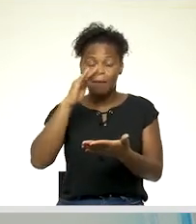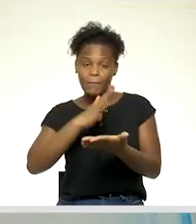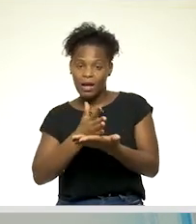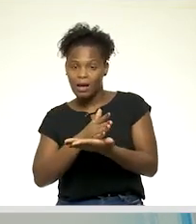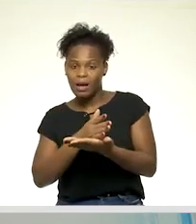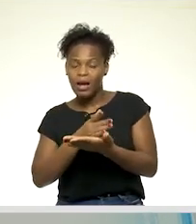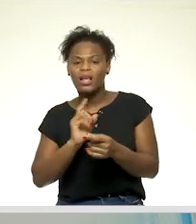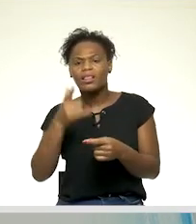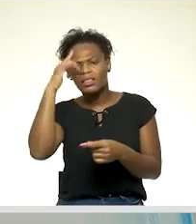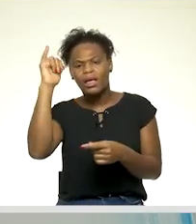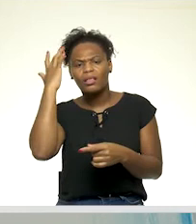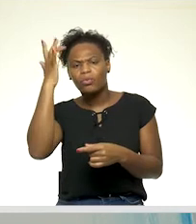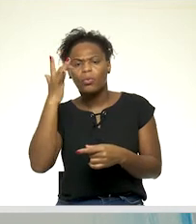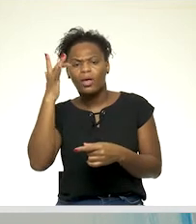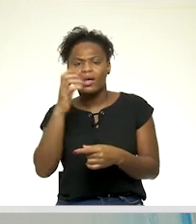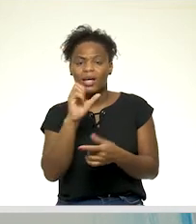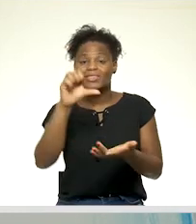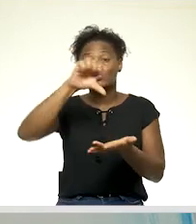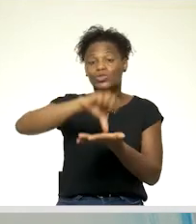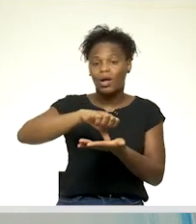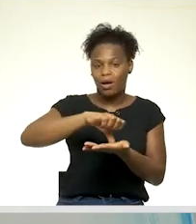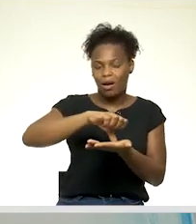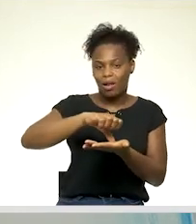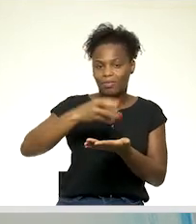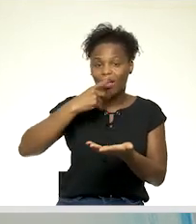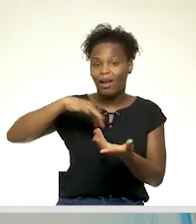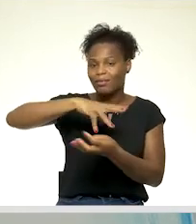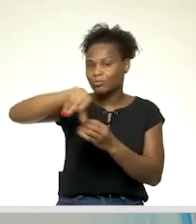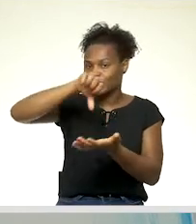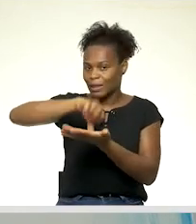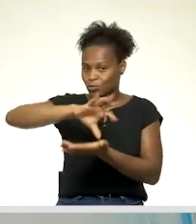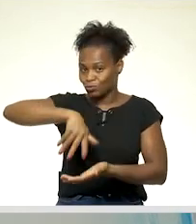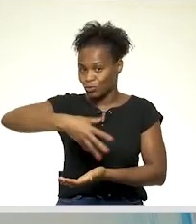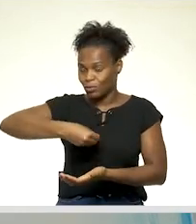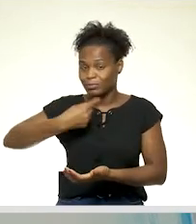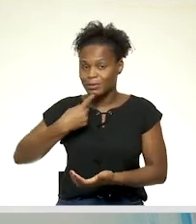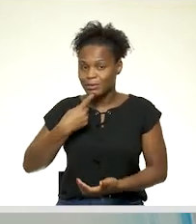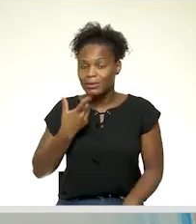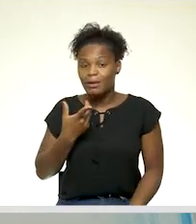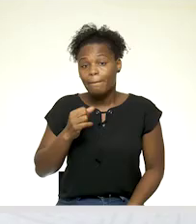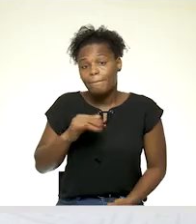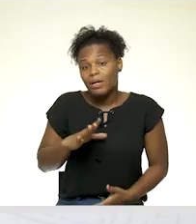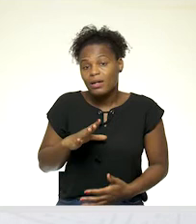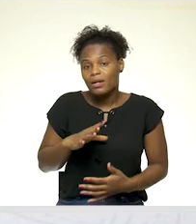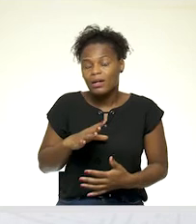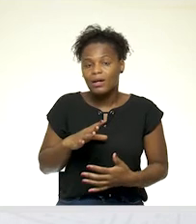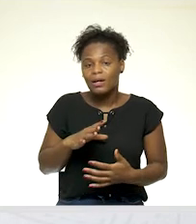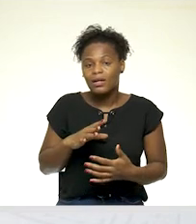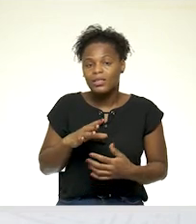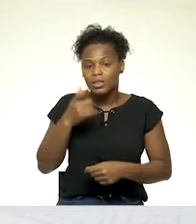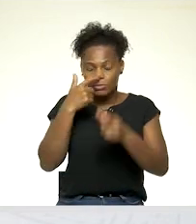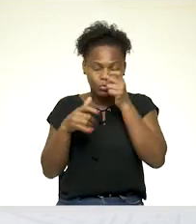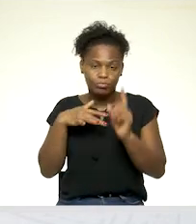era a teoria geocêntrica do universo. Mas os precursores de Galileu